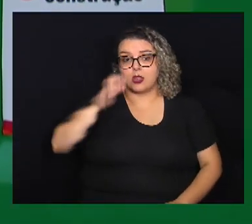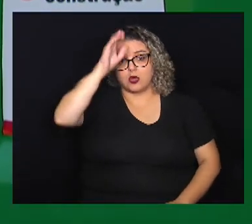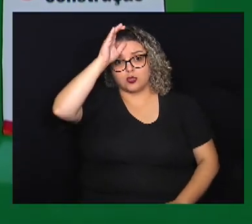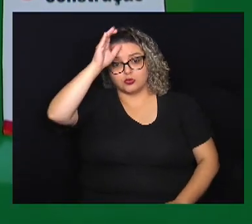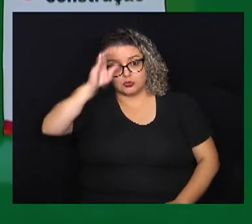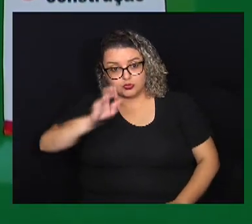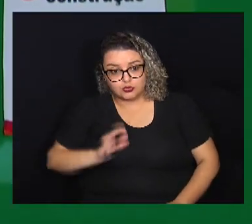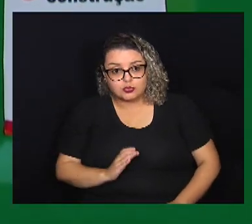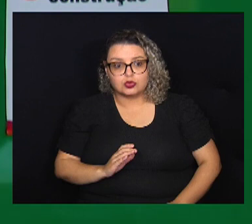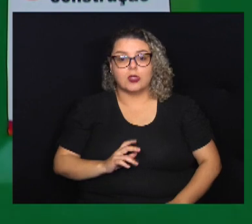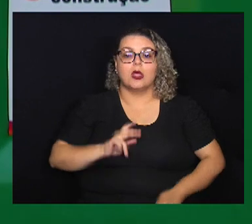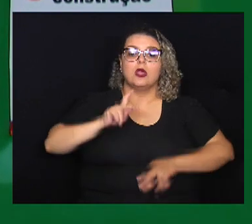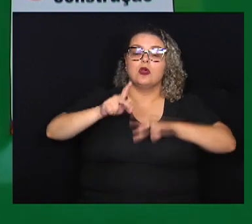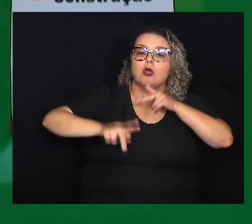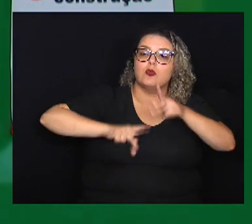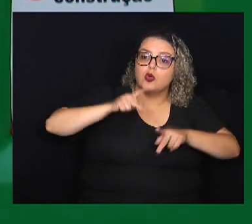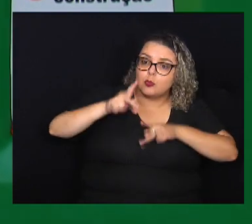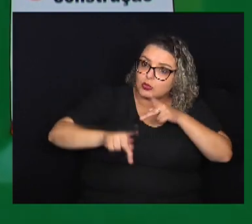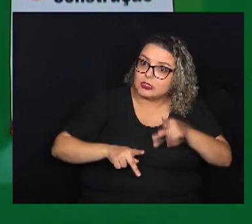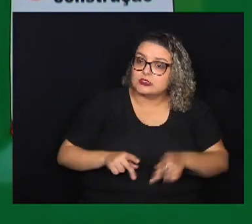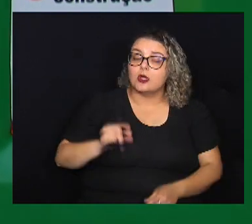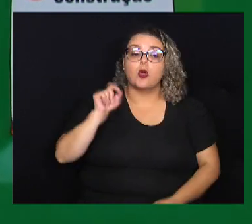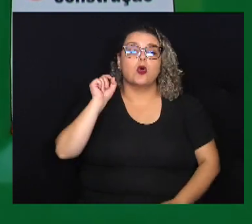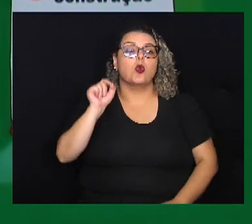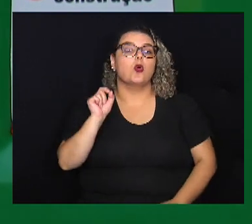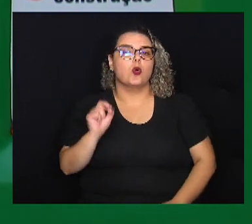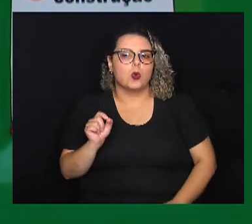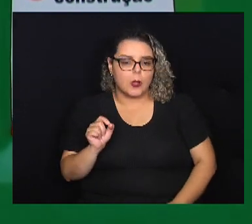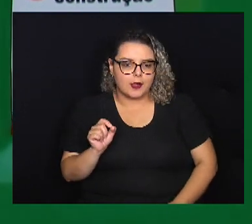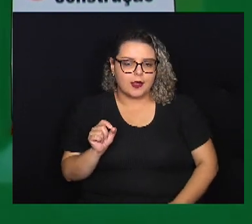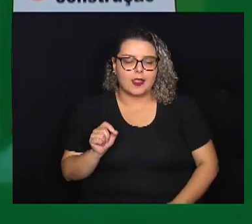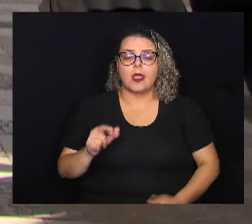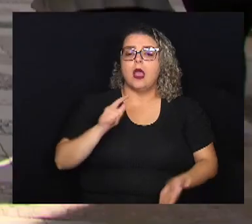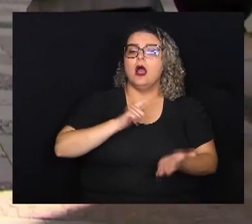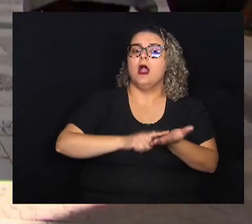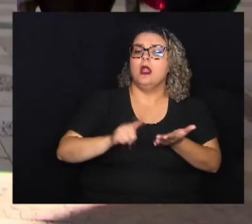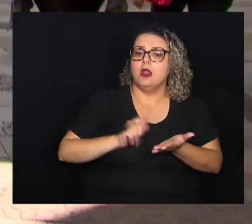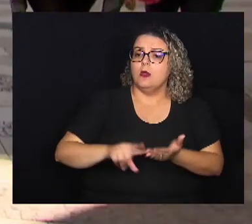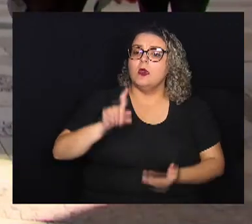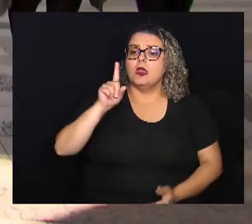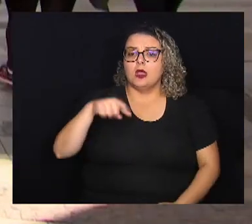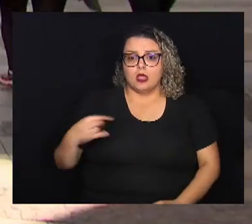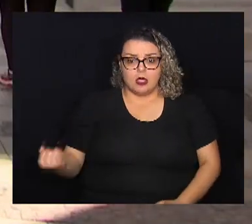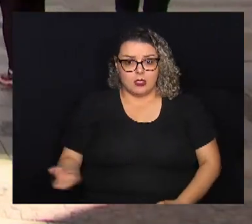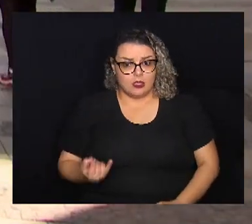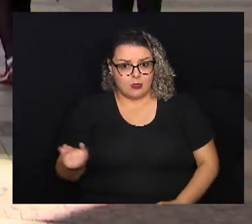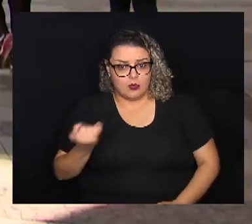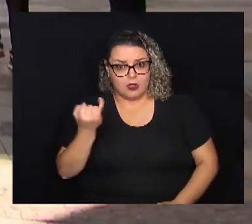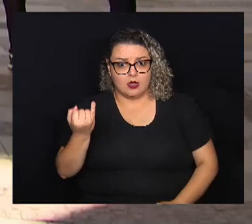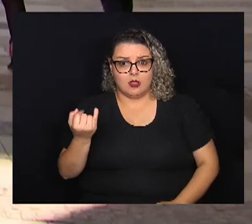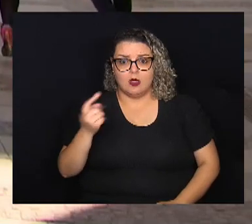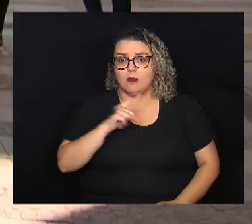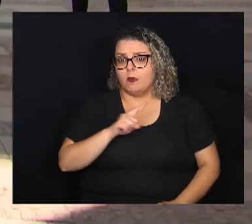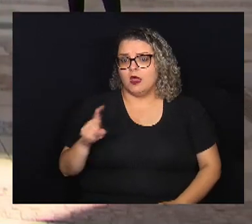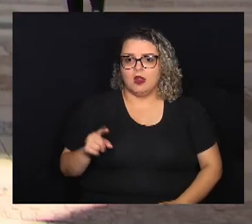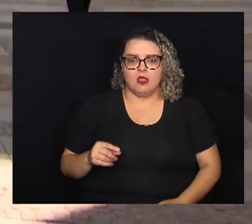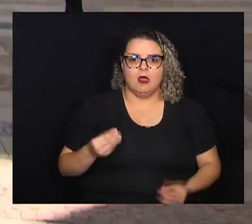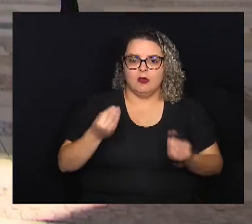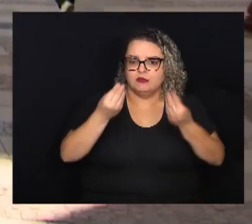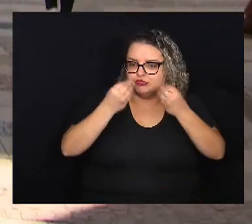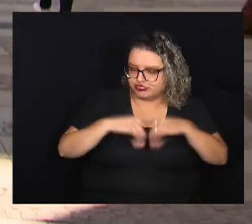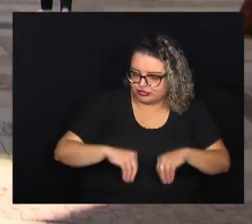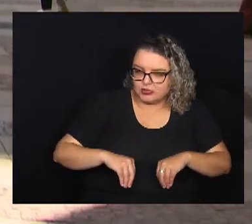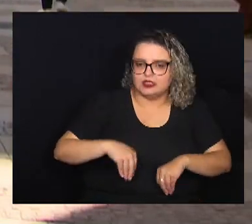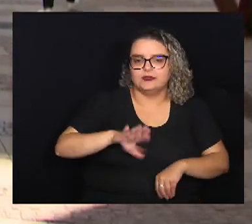a população, que a questão da limpeza é importante para não agredir mais o meio